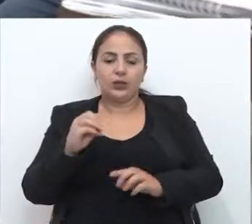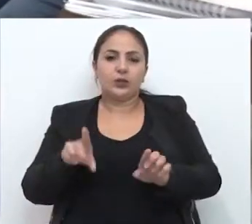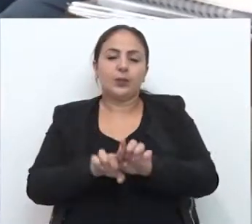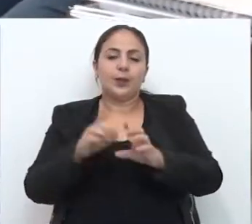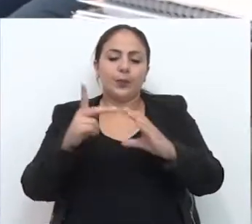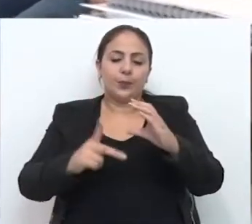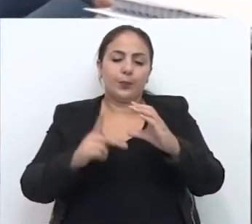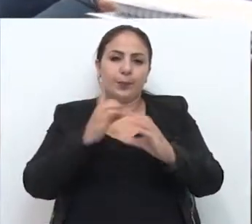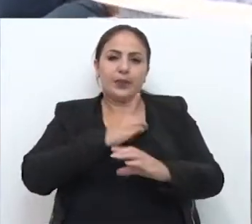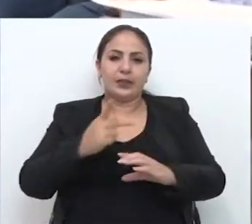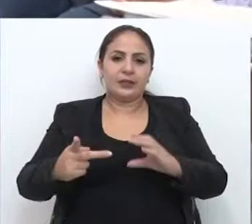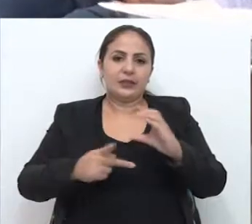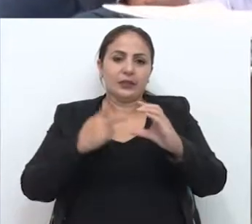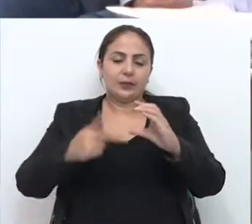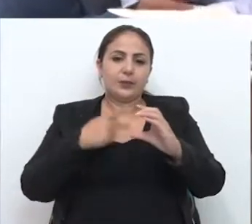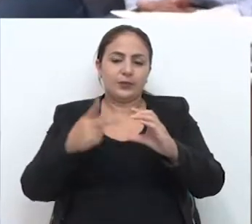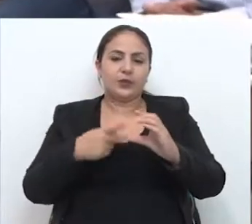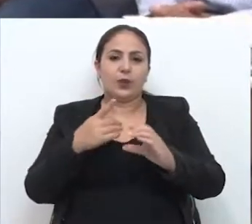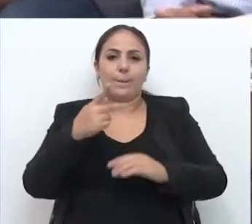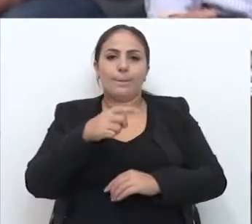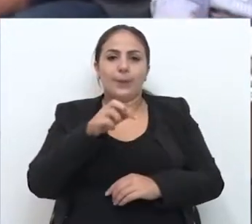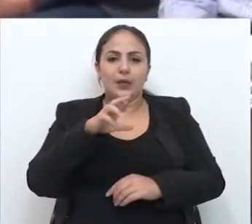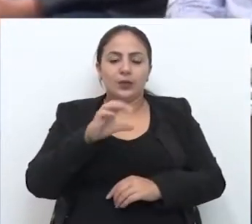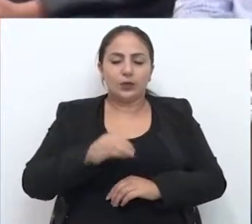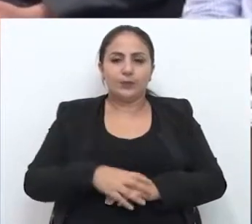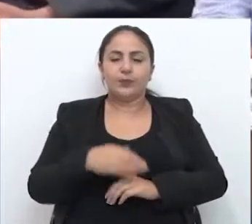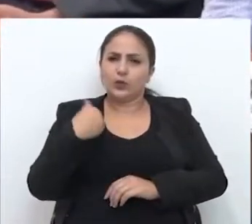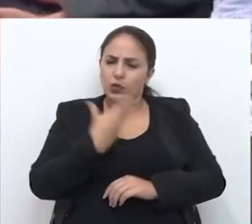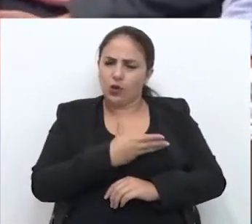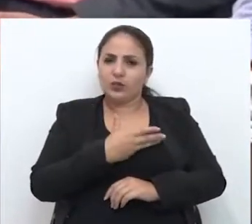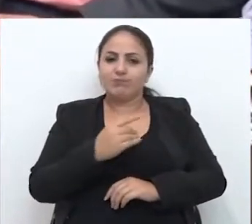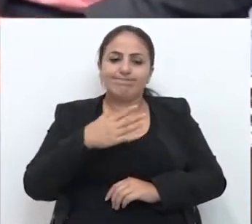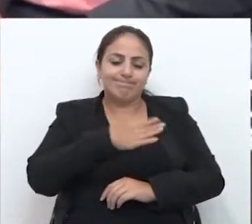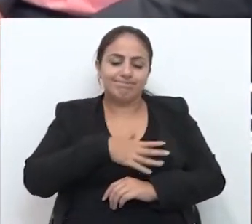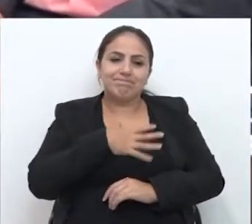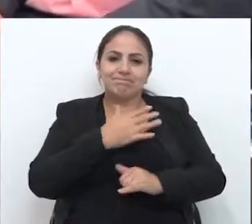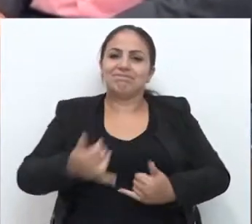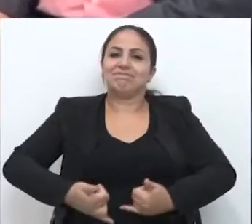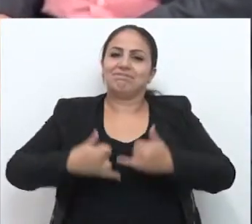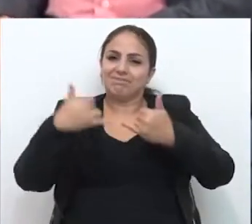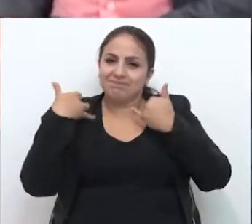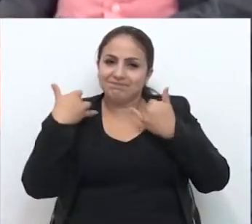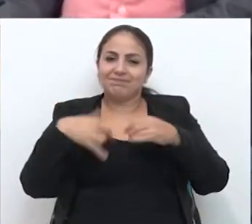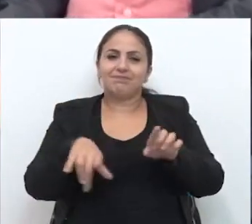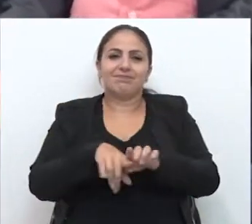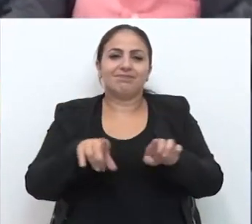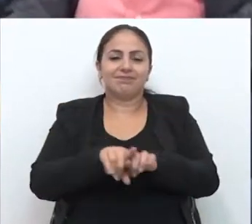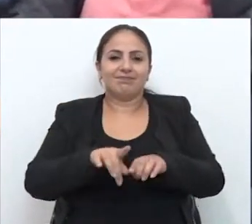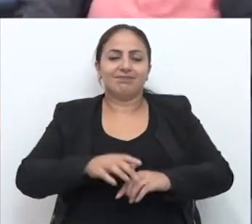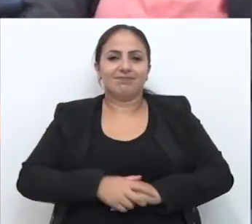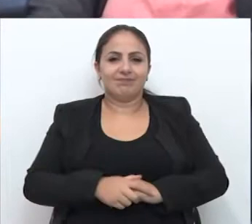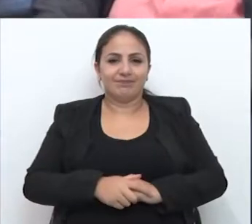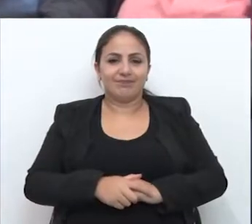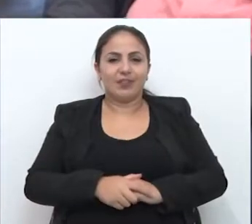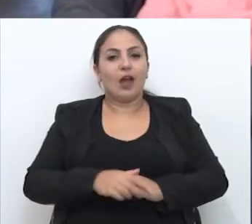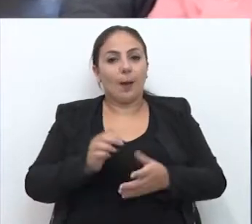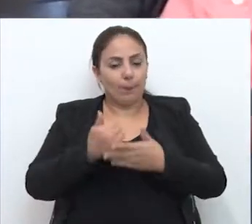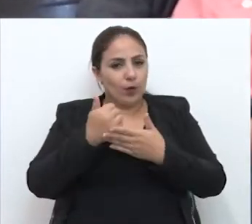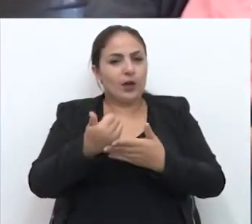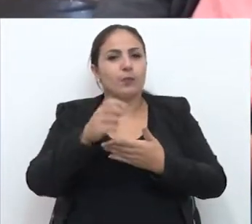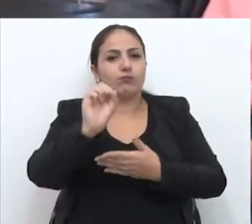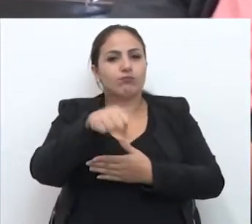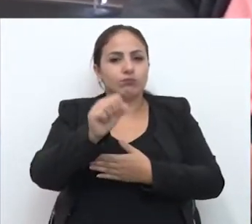do presidente da Câmara, Pedro Danelli. Nós, como descendente italiano, com certeza ficamos muito orgulhosos com isso